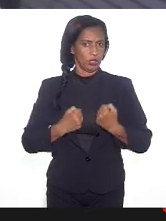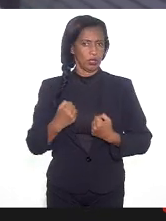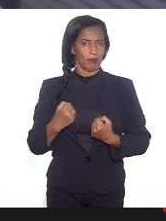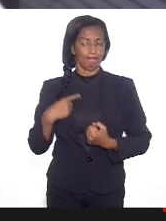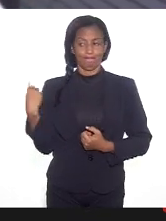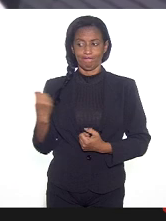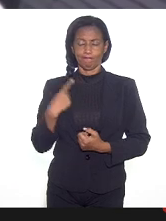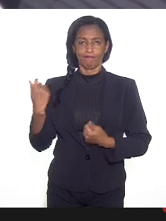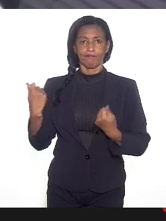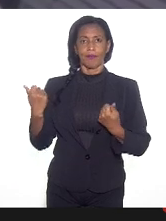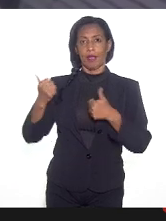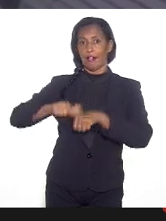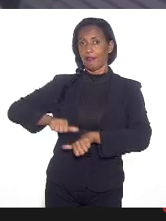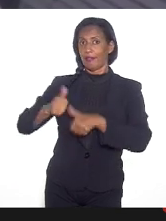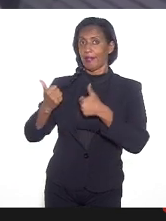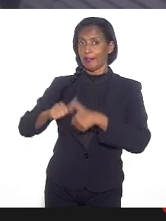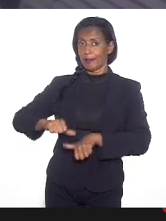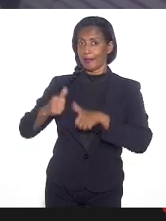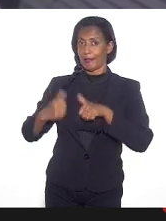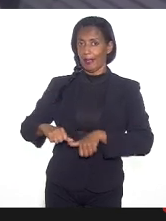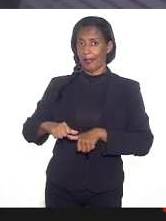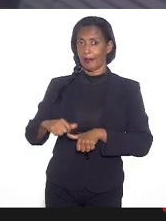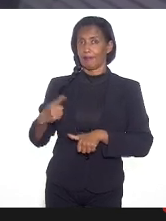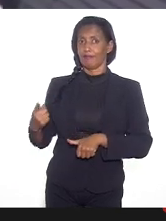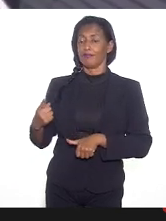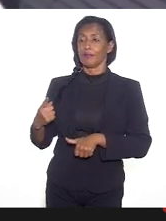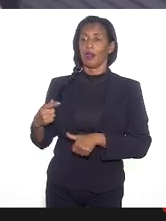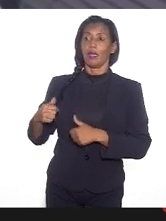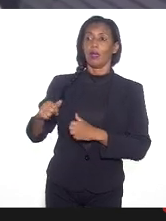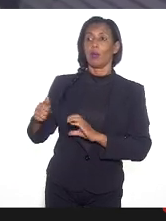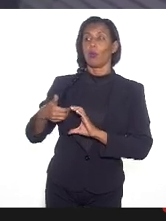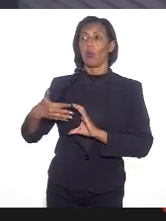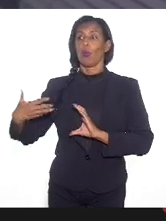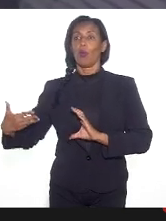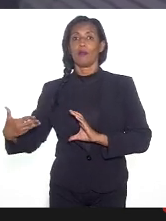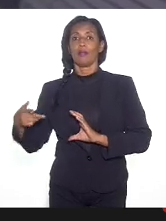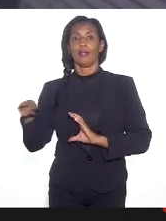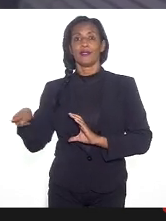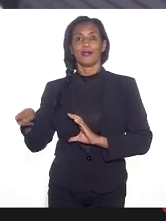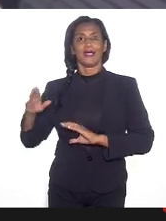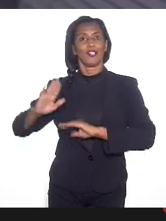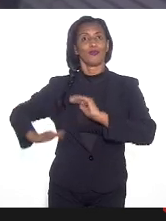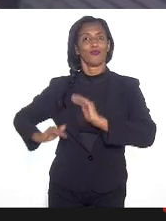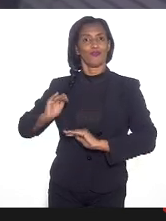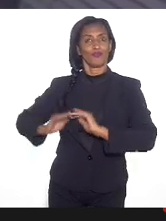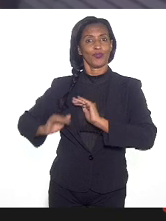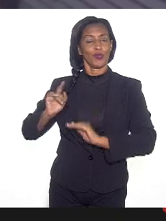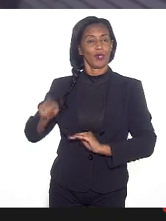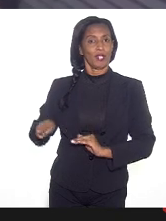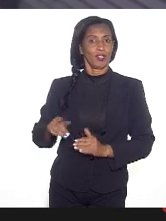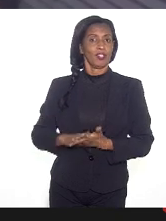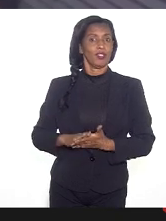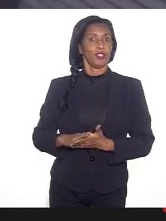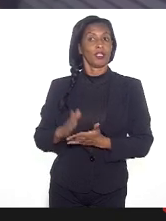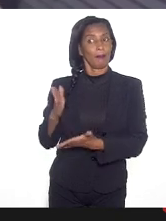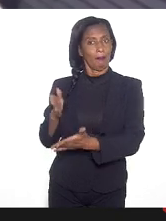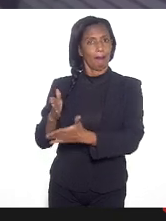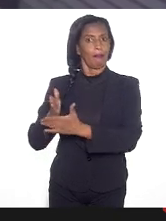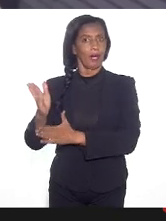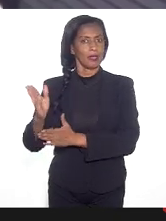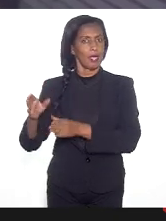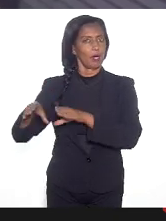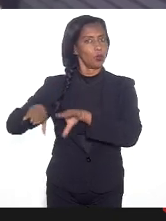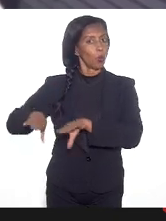avaliar algumas habilidades específicas desses candidatos que foram aprovados,